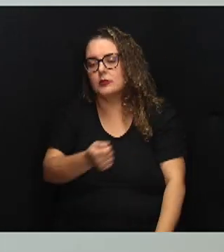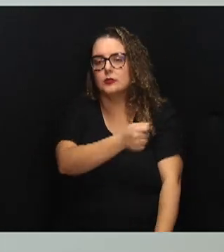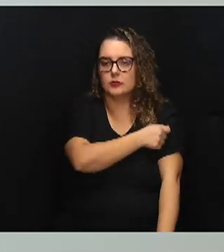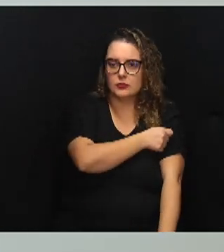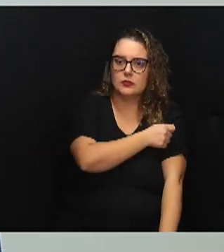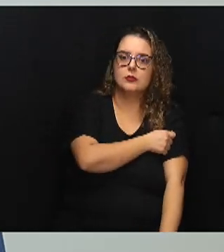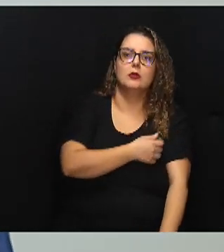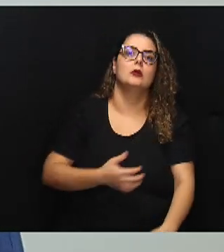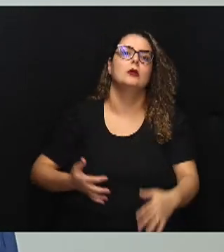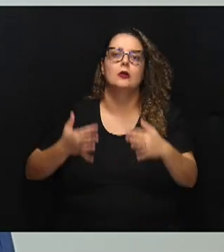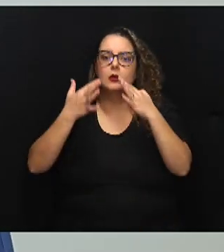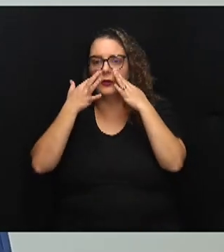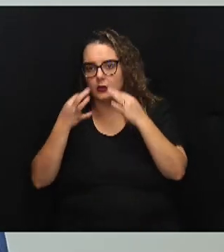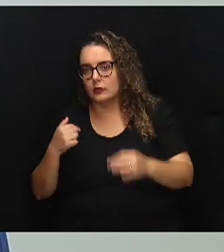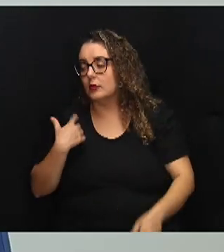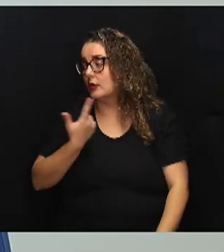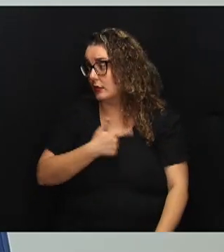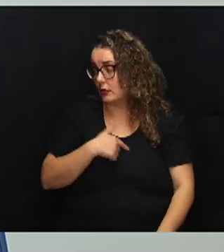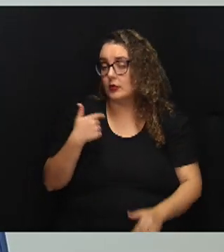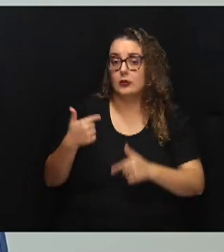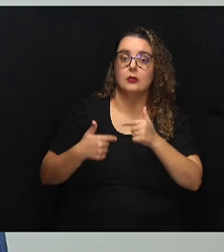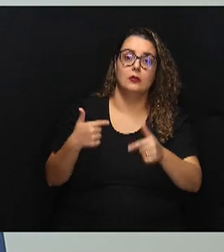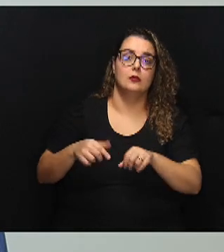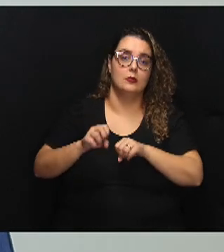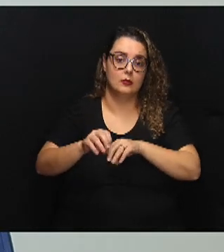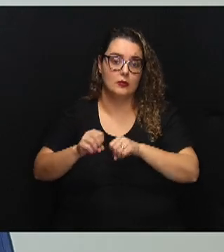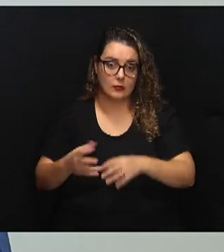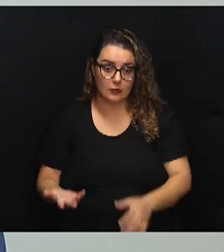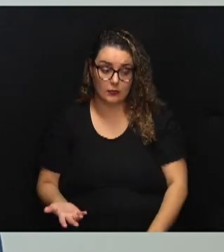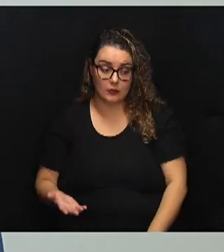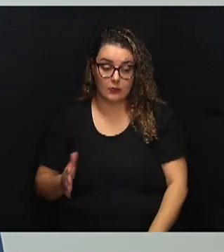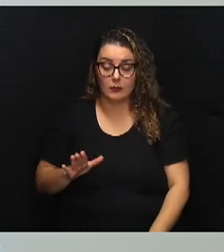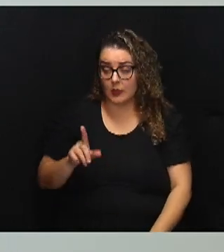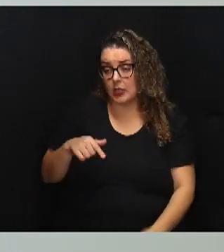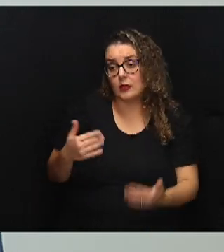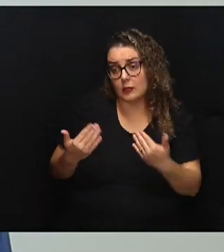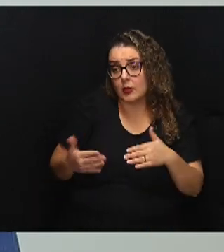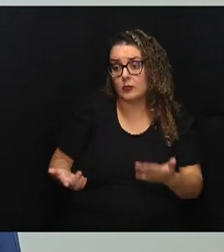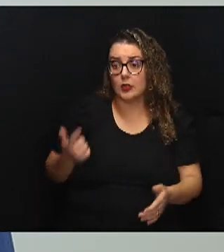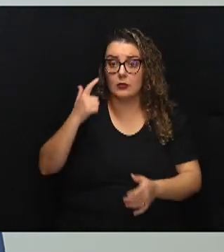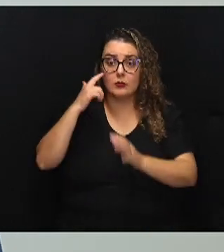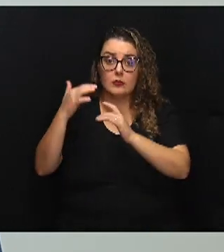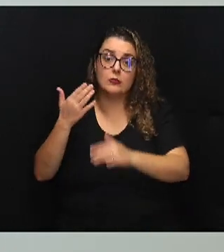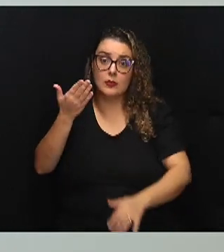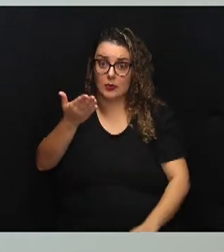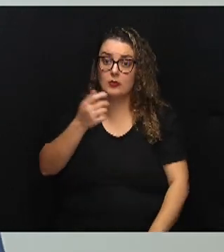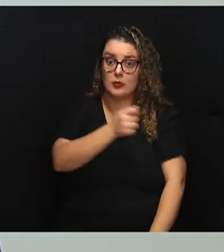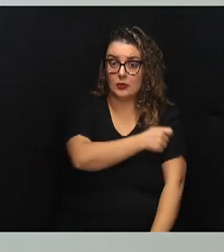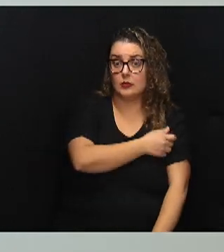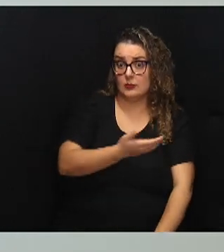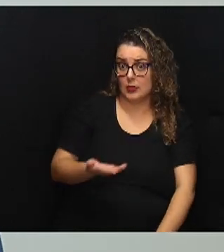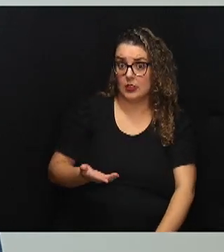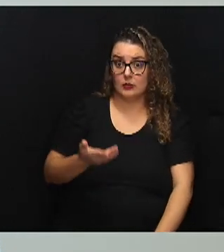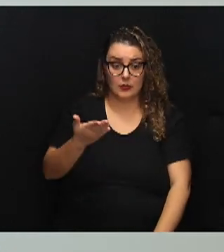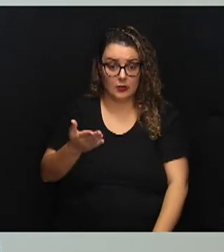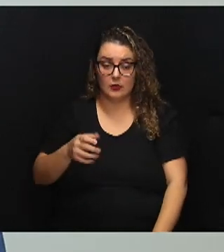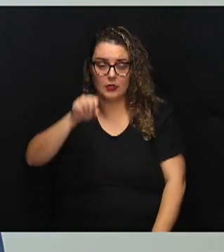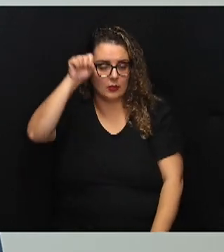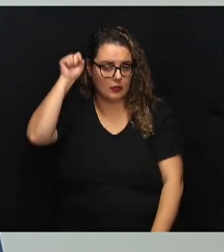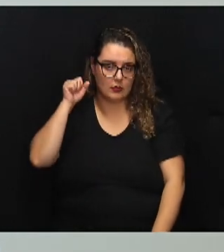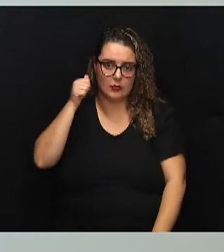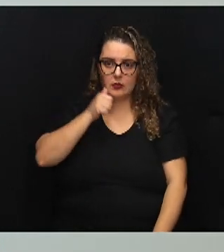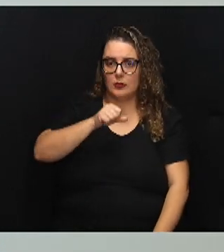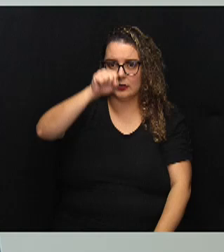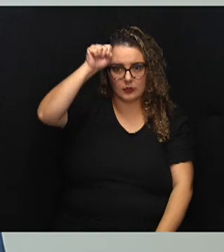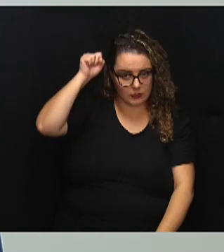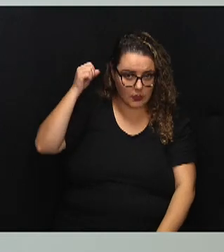as atenções nossas que trabalhamos com a educação. Mas é uma prova que ela é pensada para você, estudante, para você vestibulando. Então é uma